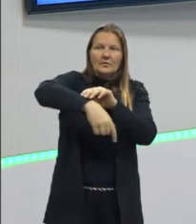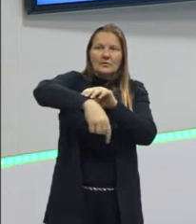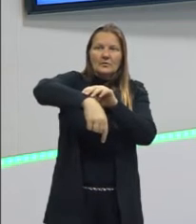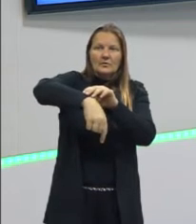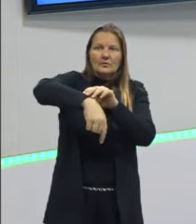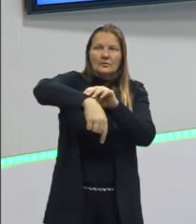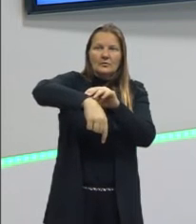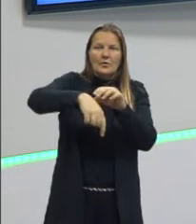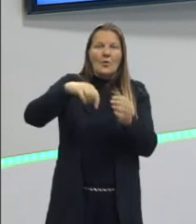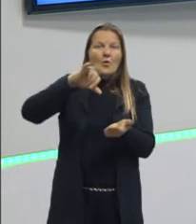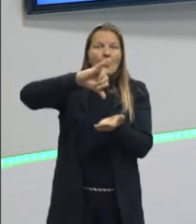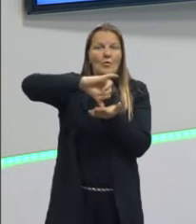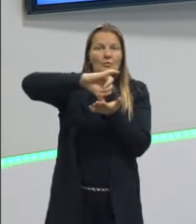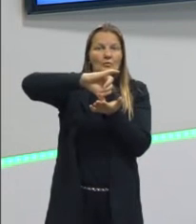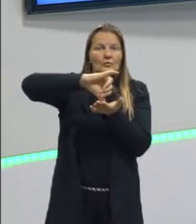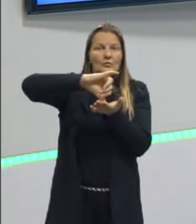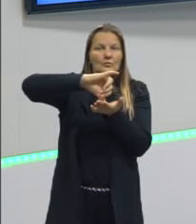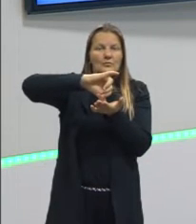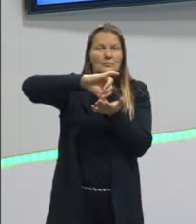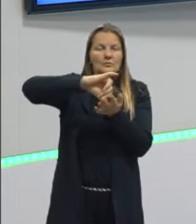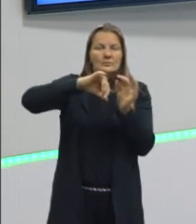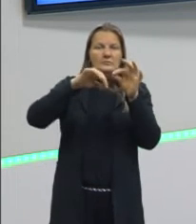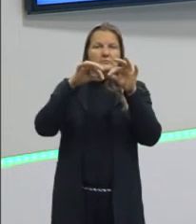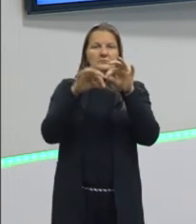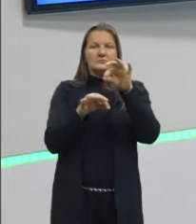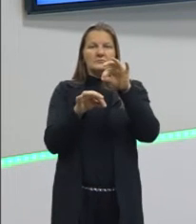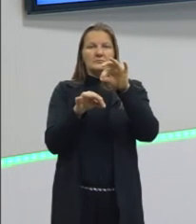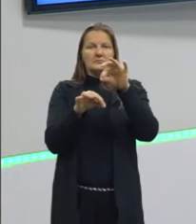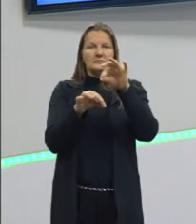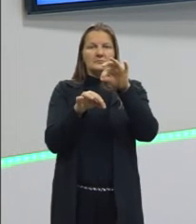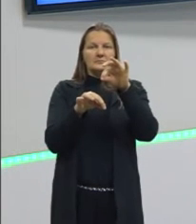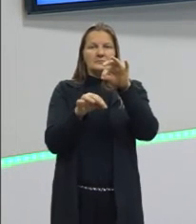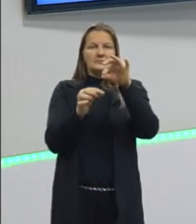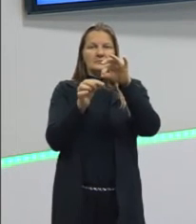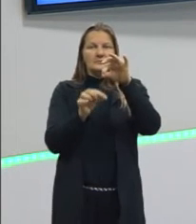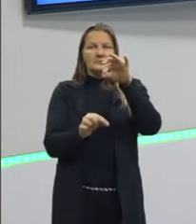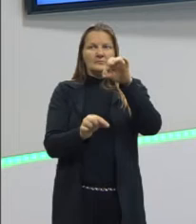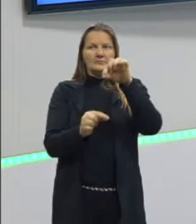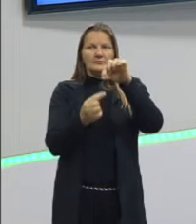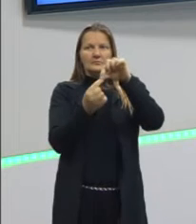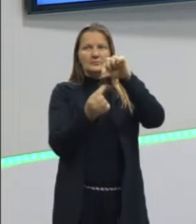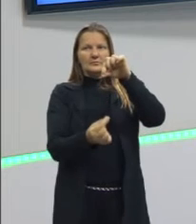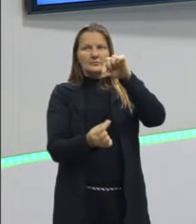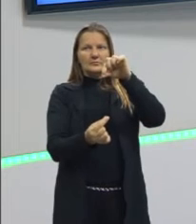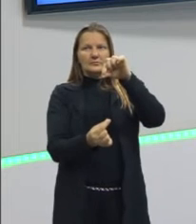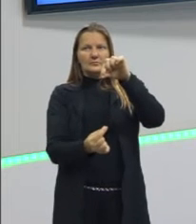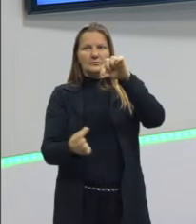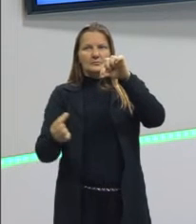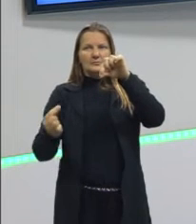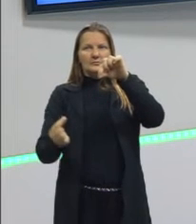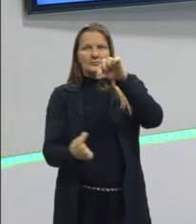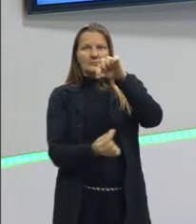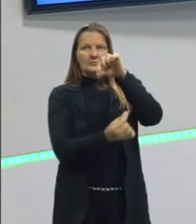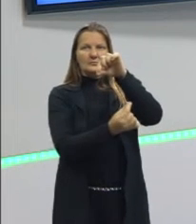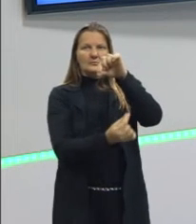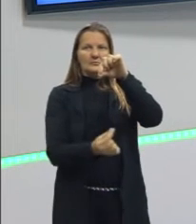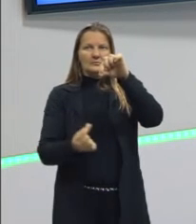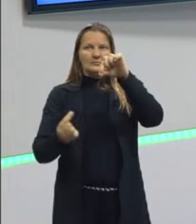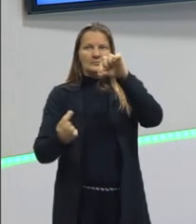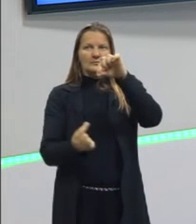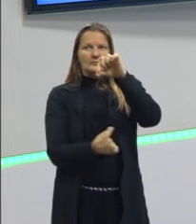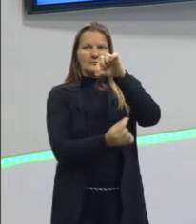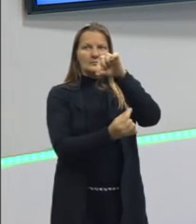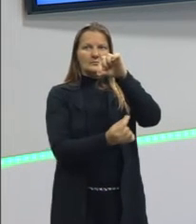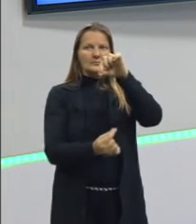que é onde a gente considera então que ele está em equilíbrio quando a gente tem então a vibração da corda né ela também